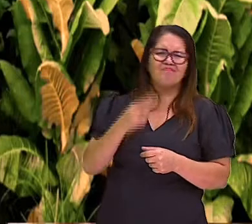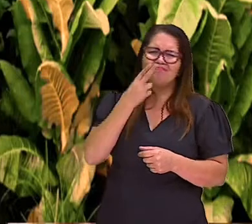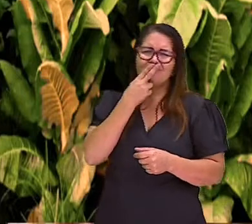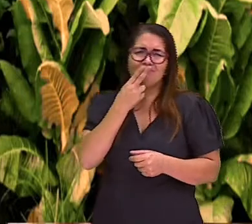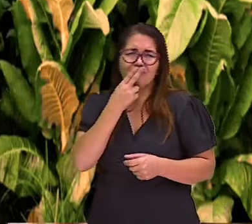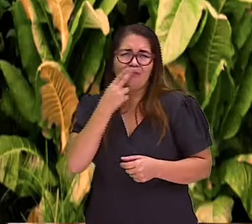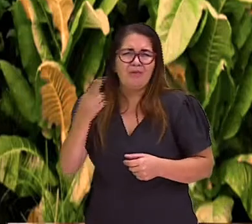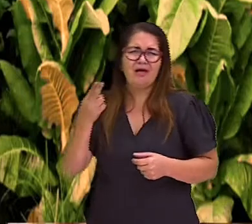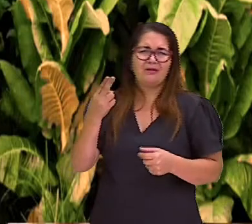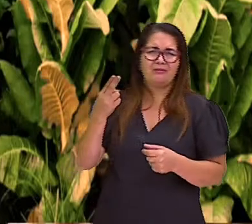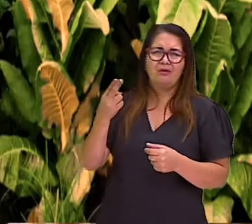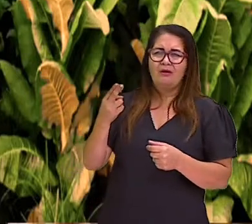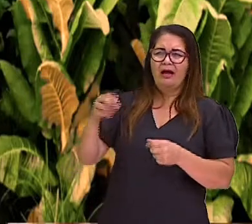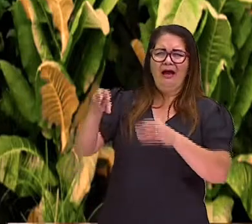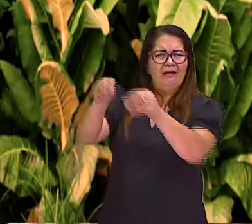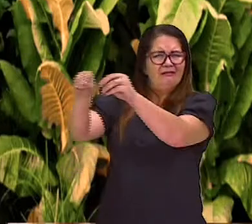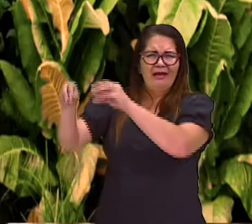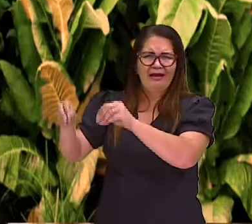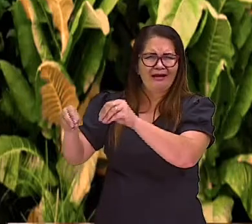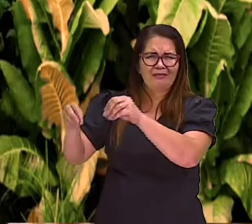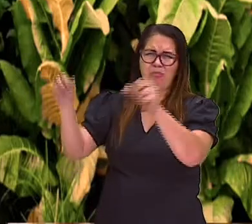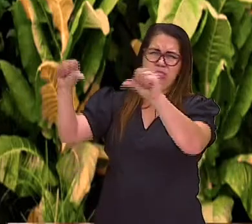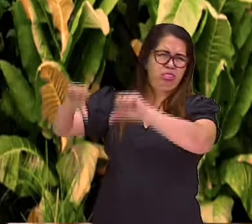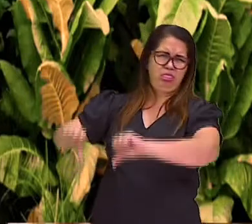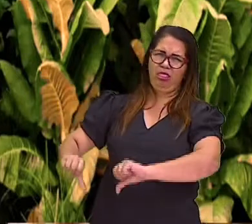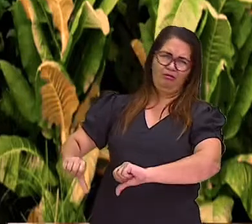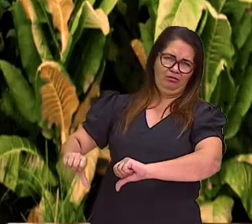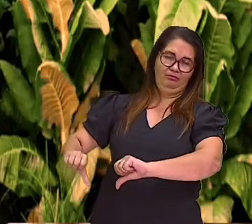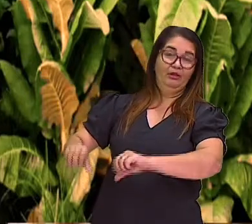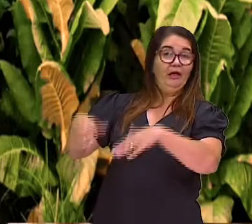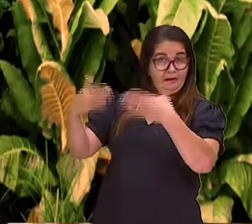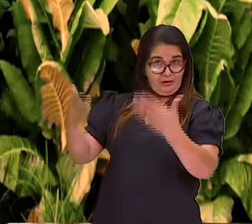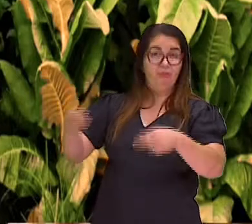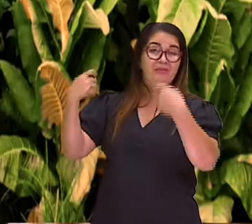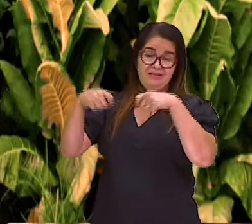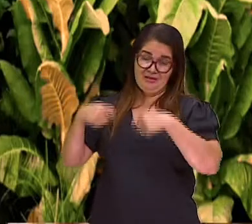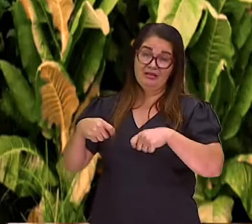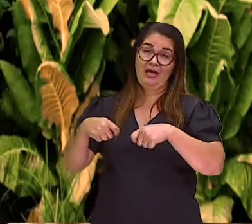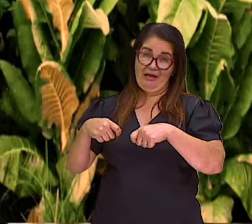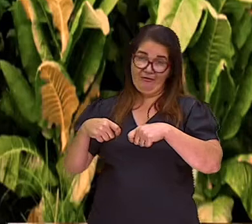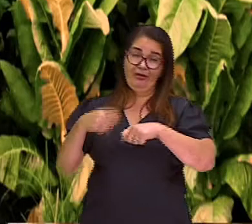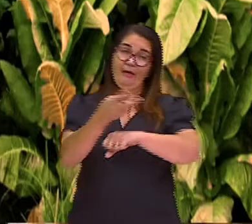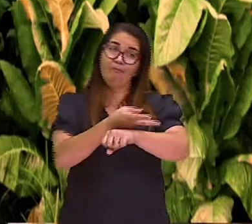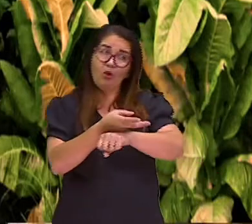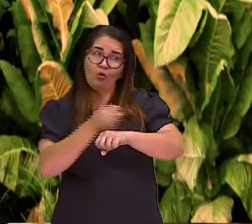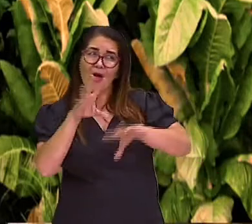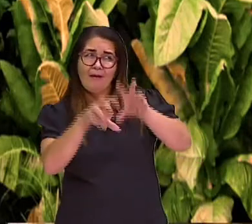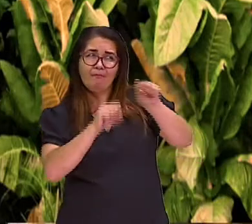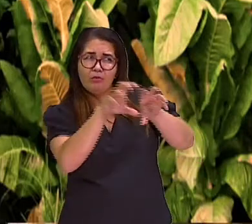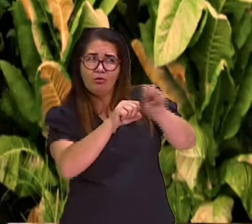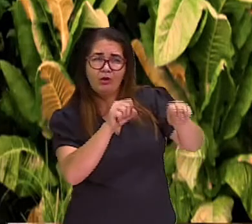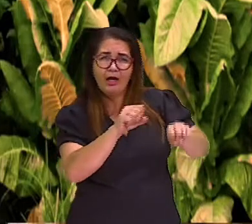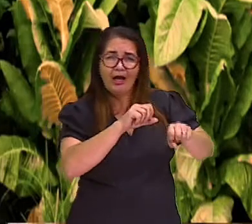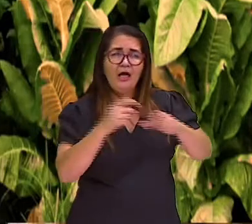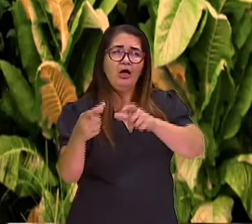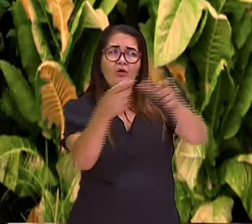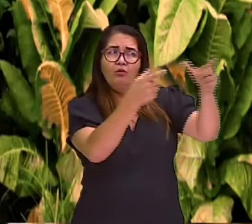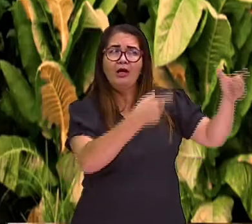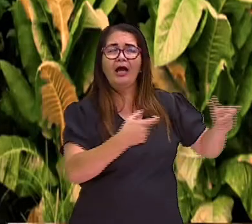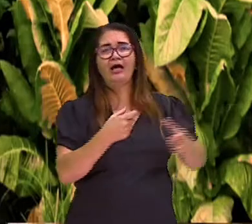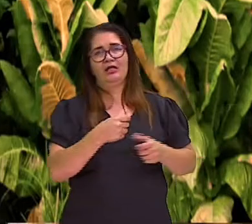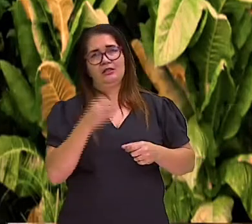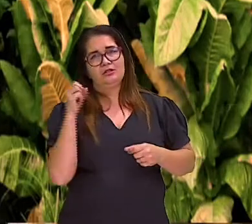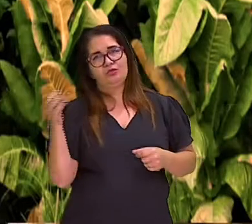para perceber que a colonização inglesa foi muito diferente da colonização portuguesa, por exemplo. A